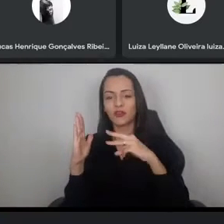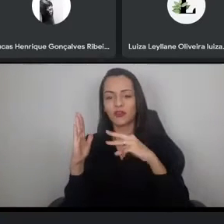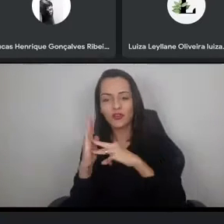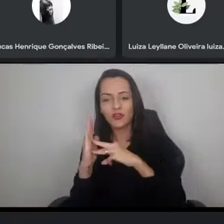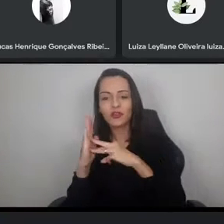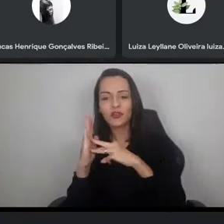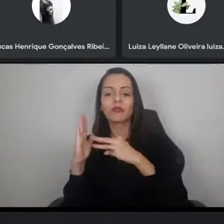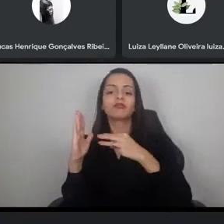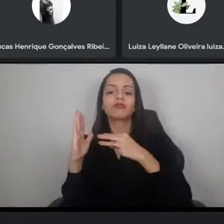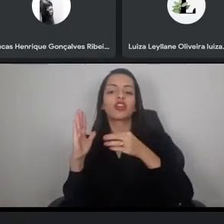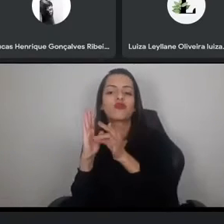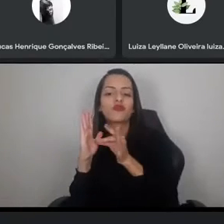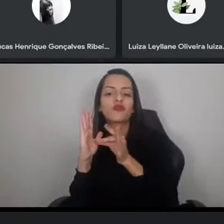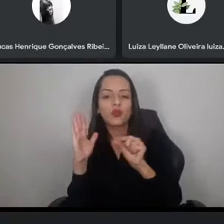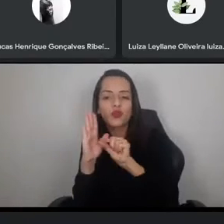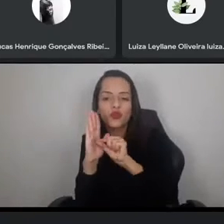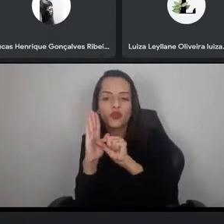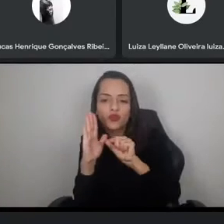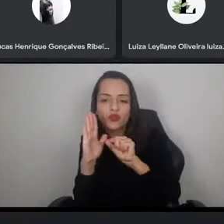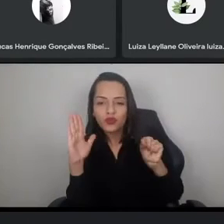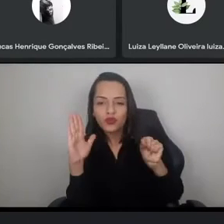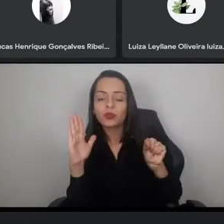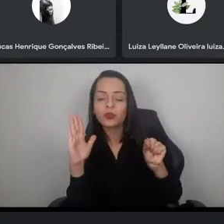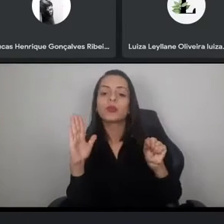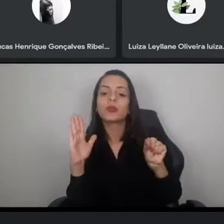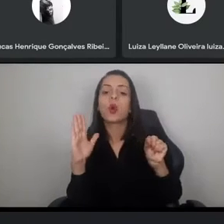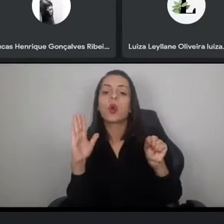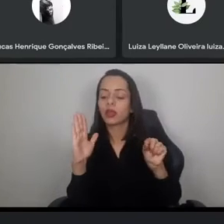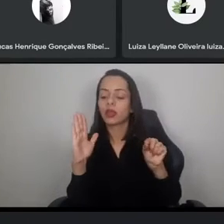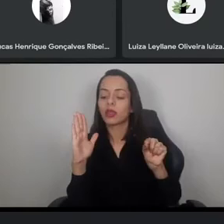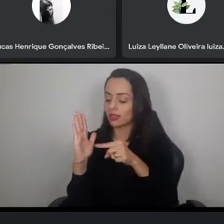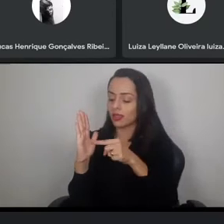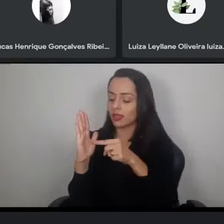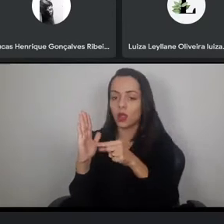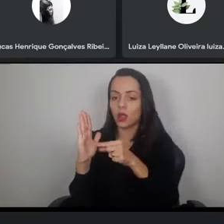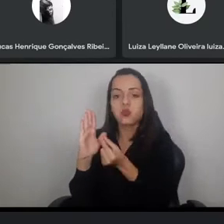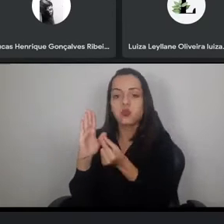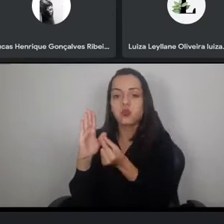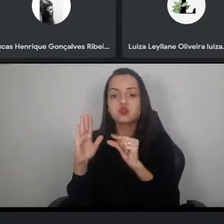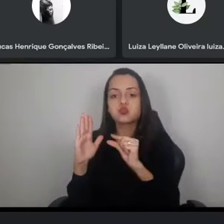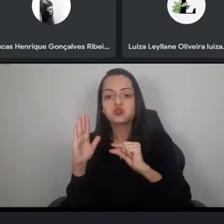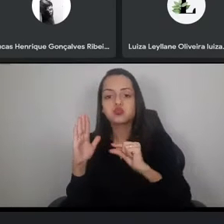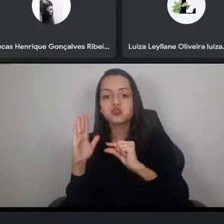como falamos ali dos equipamentos, ou bitola inferior à recomendada.